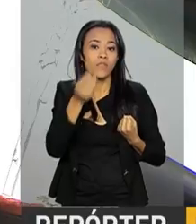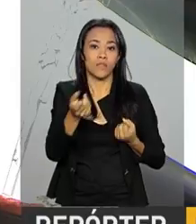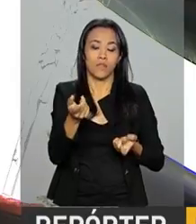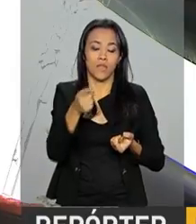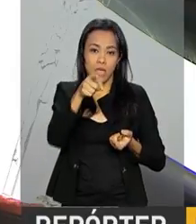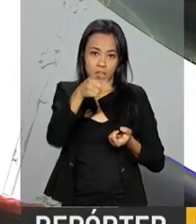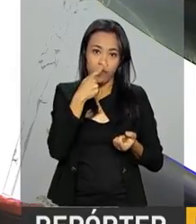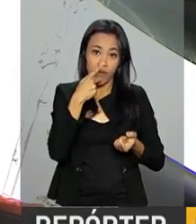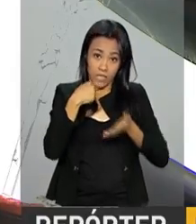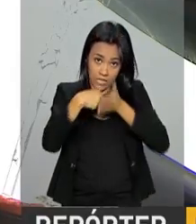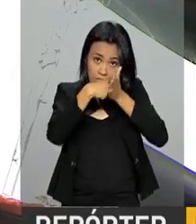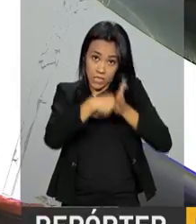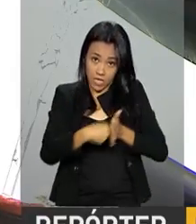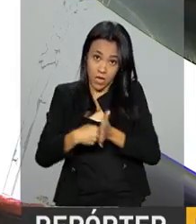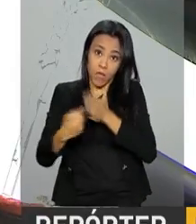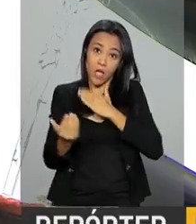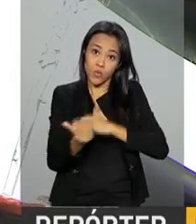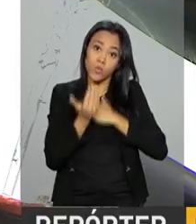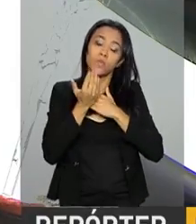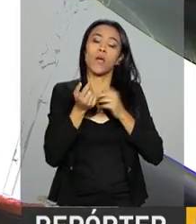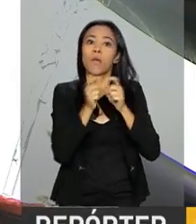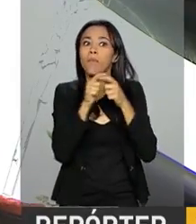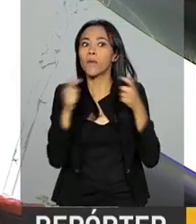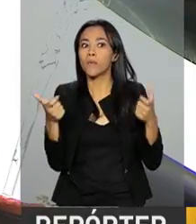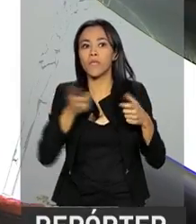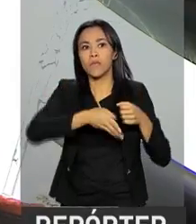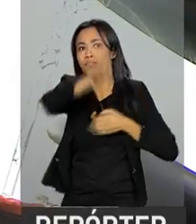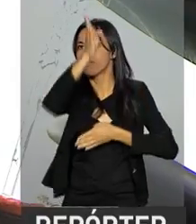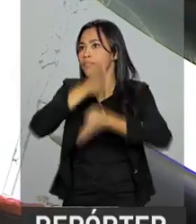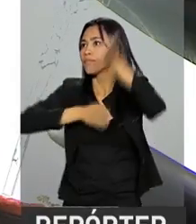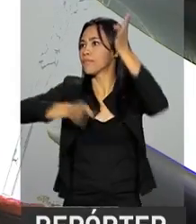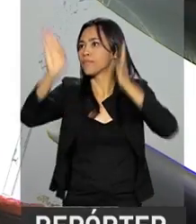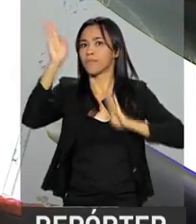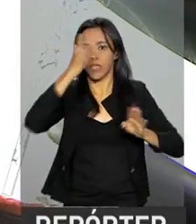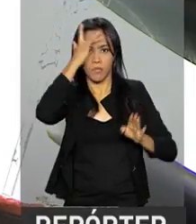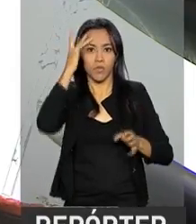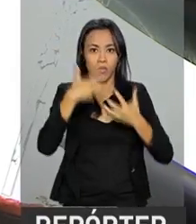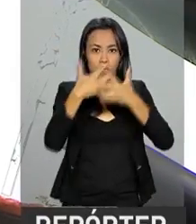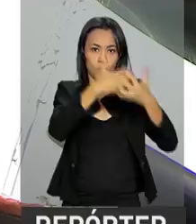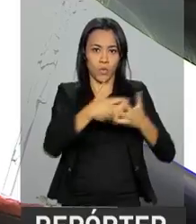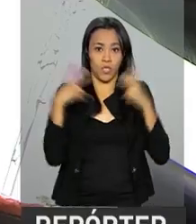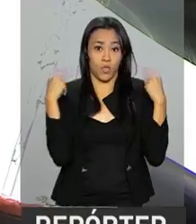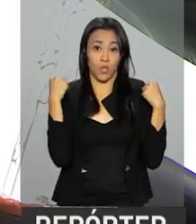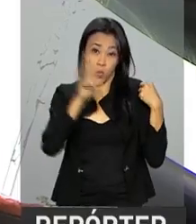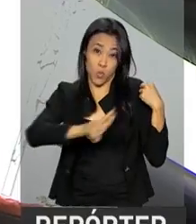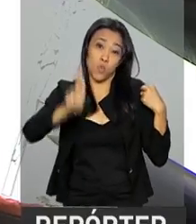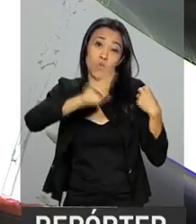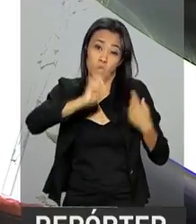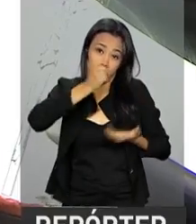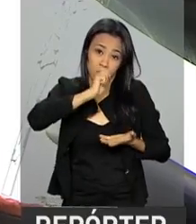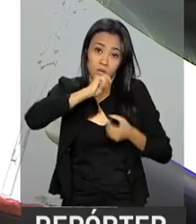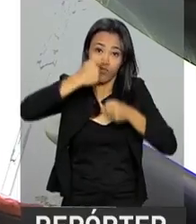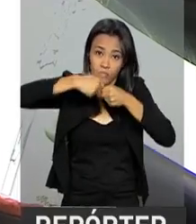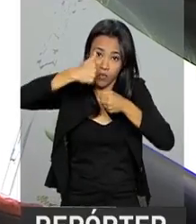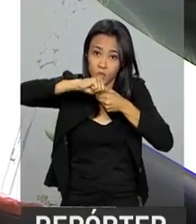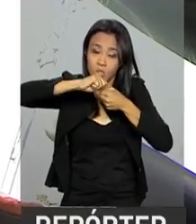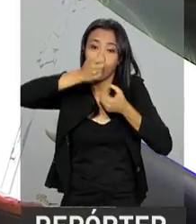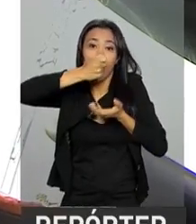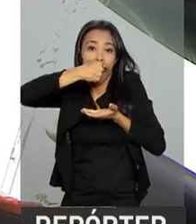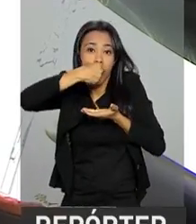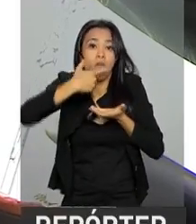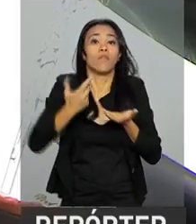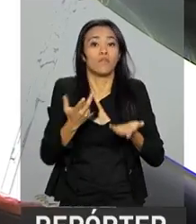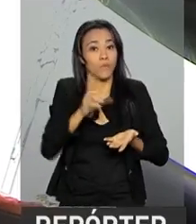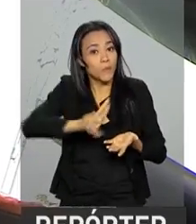muito porque a maioria da estrada do bairro do motorista todo mundo usa droga neste momento a galera que faz